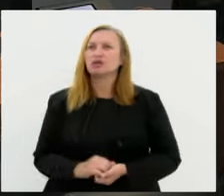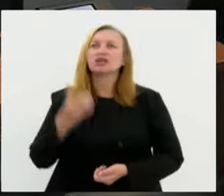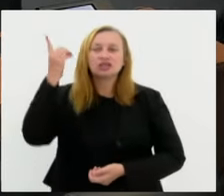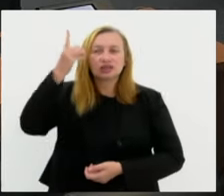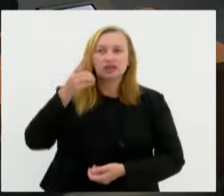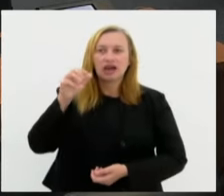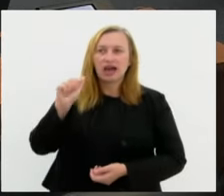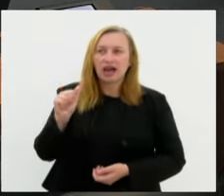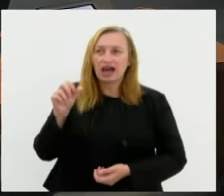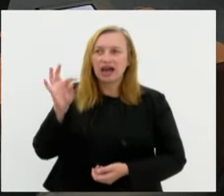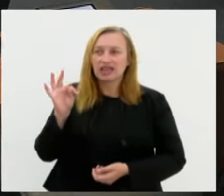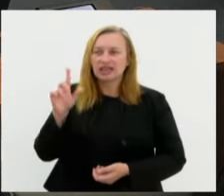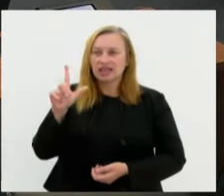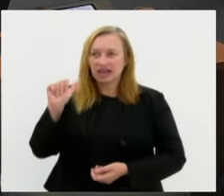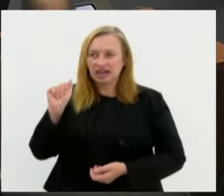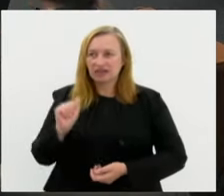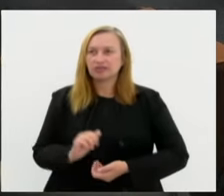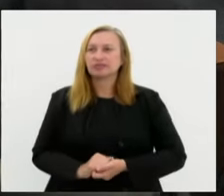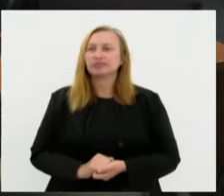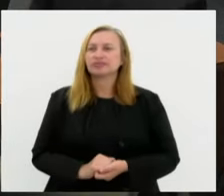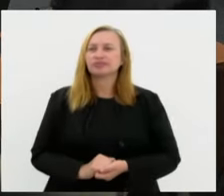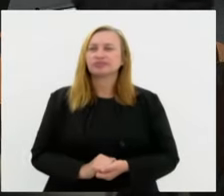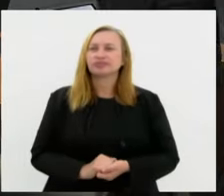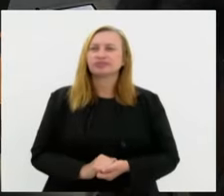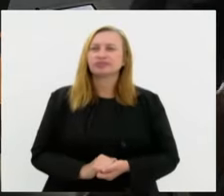Deputado Átila Nunes.